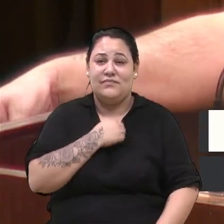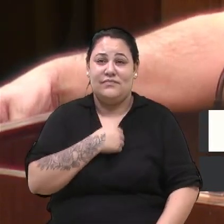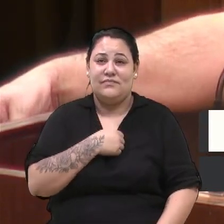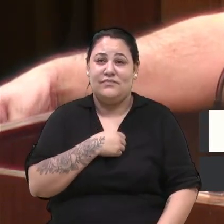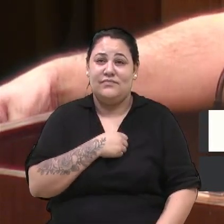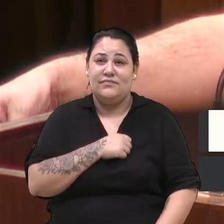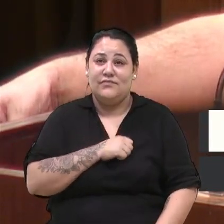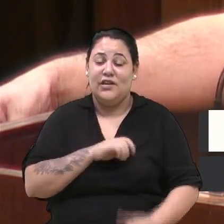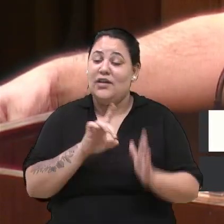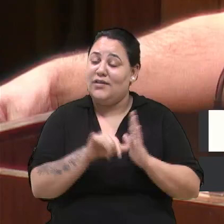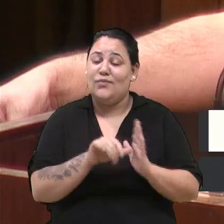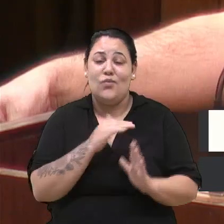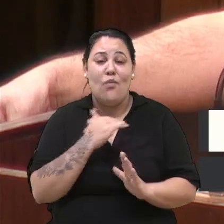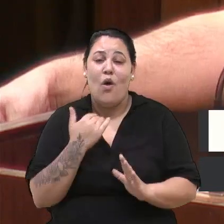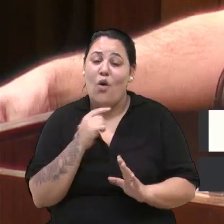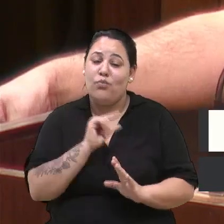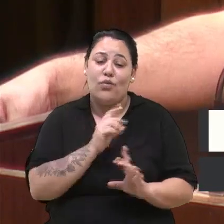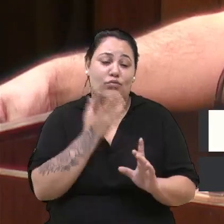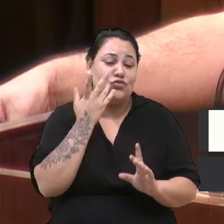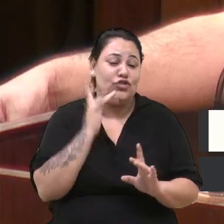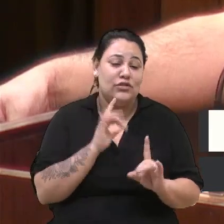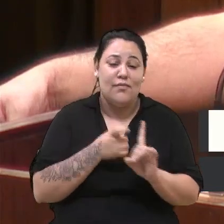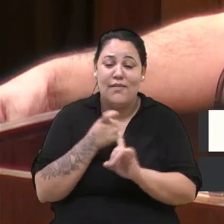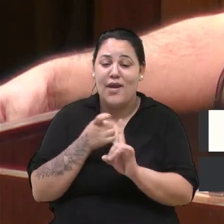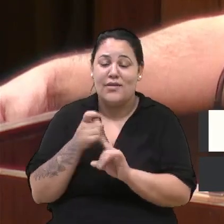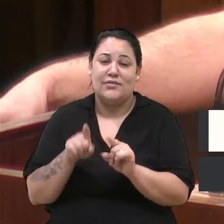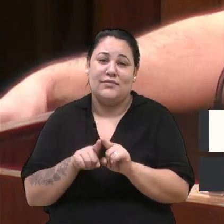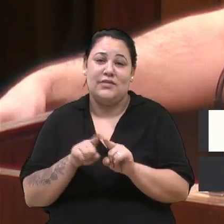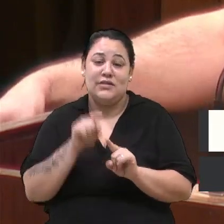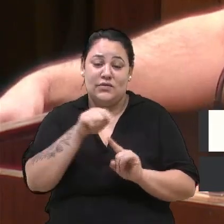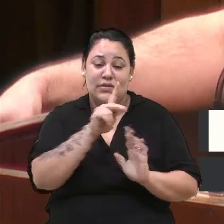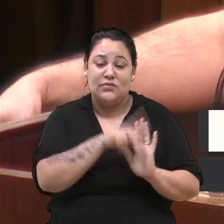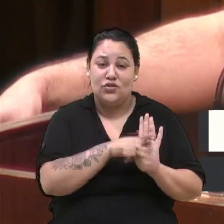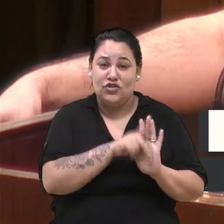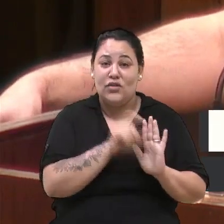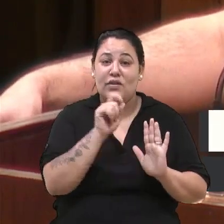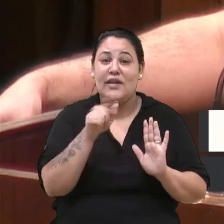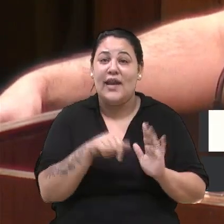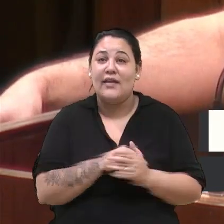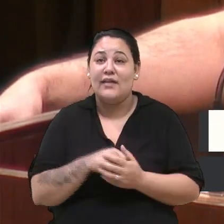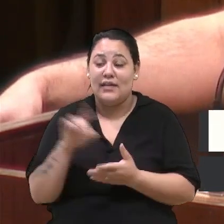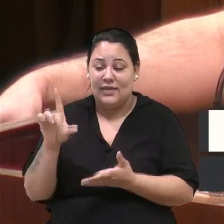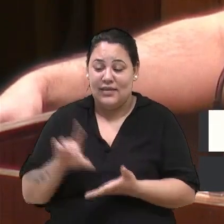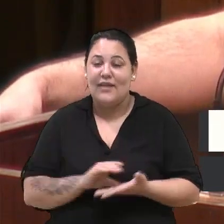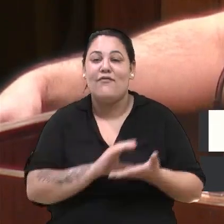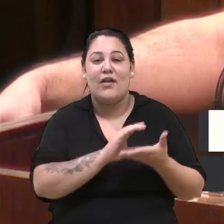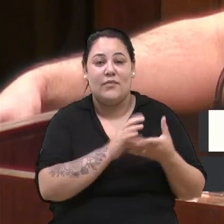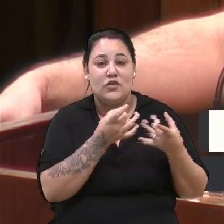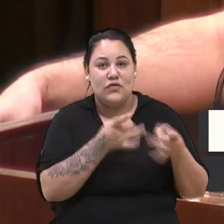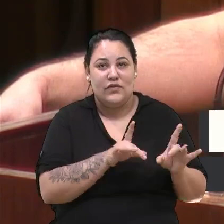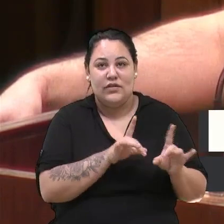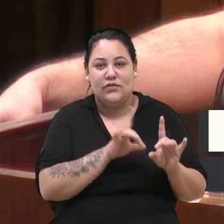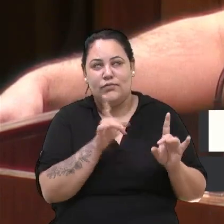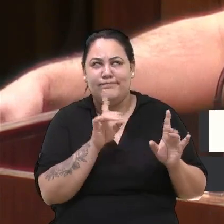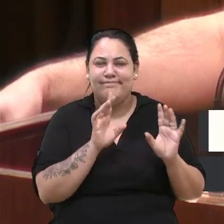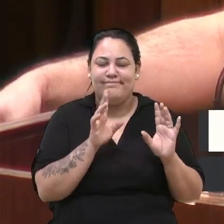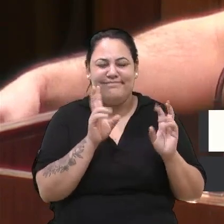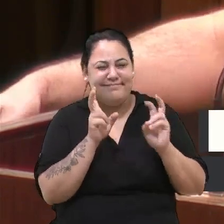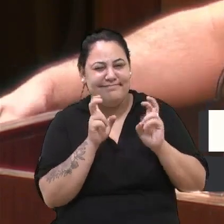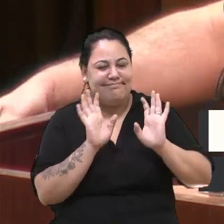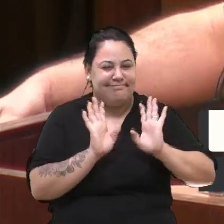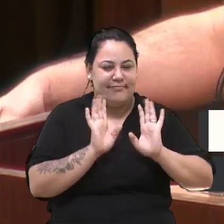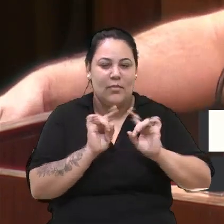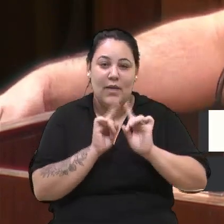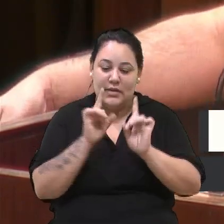né? Então, este projeto que quer, tem recursos sobrando, vamos dizer assim, não é que está sobrando, mas tem recursos importantes no